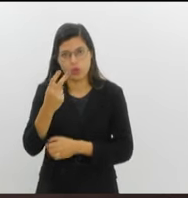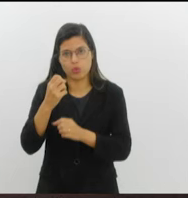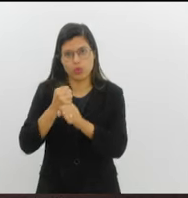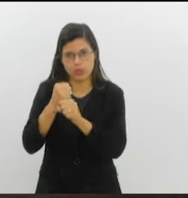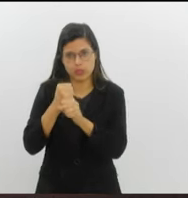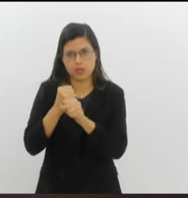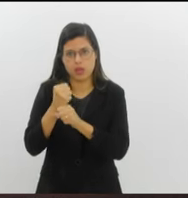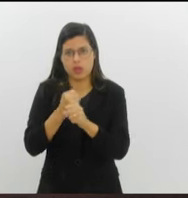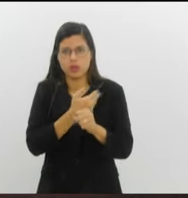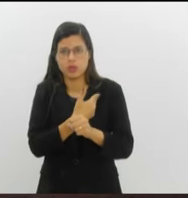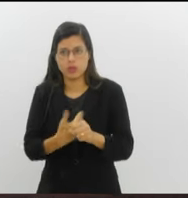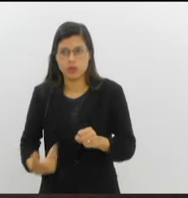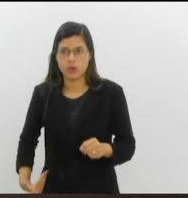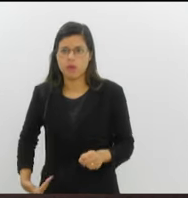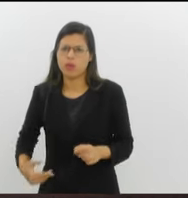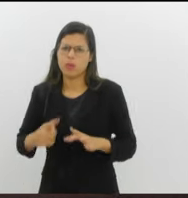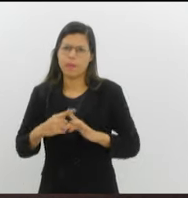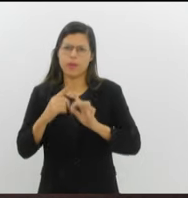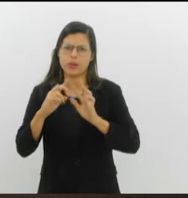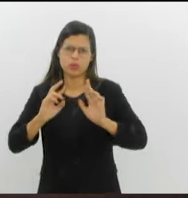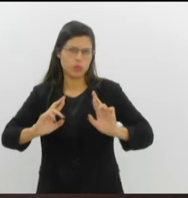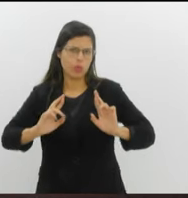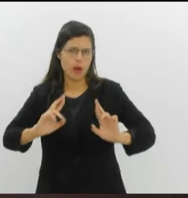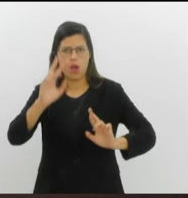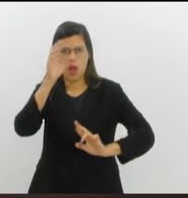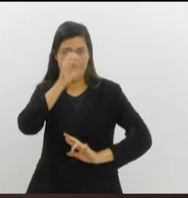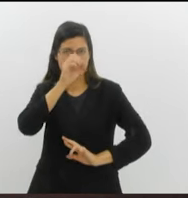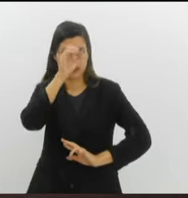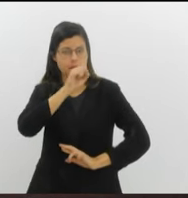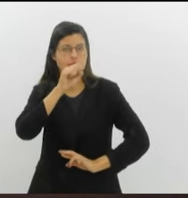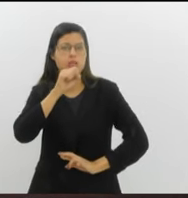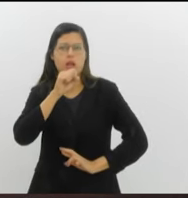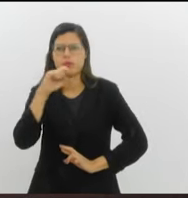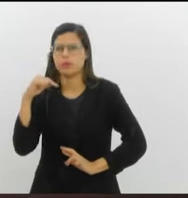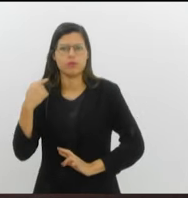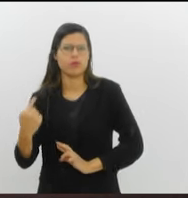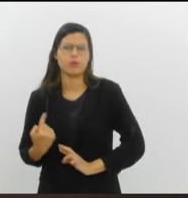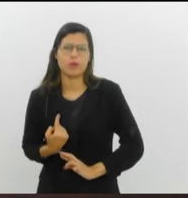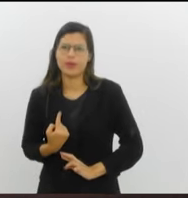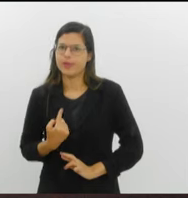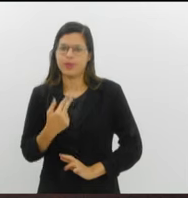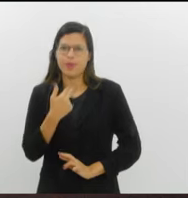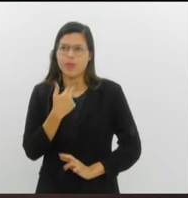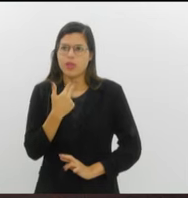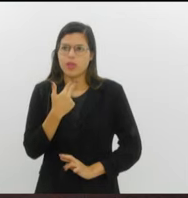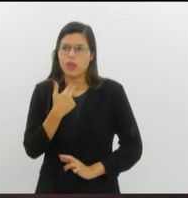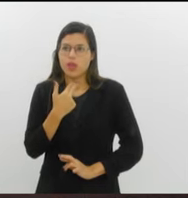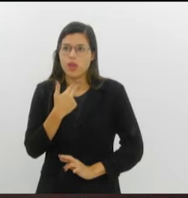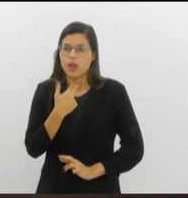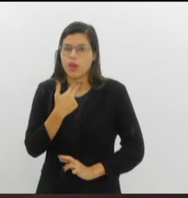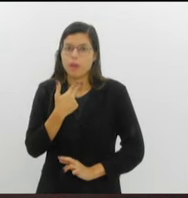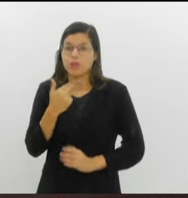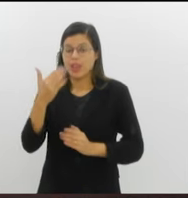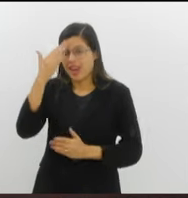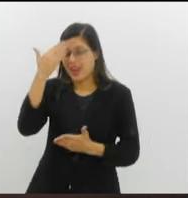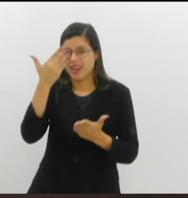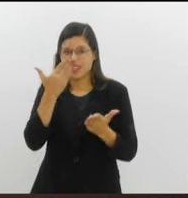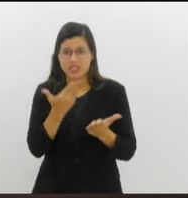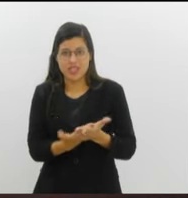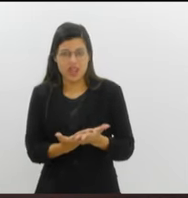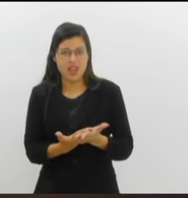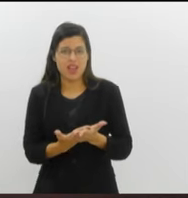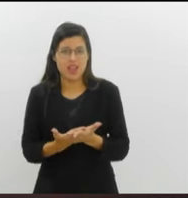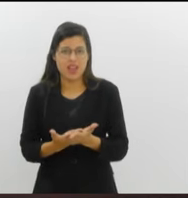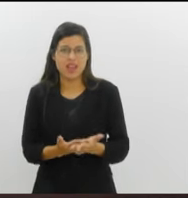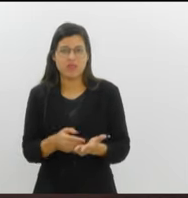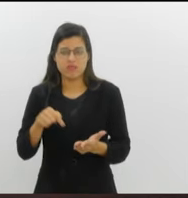seja um aprendizado que a gente não deve cair na lábia de